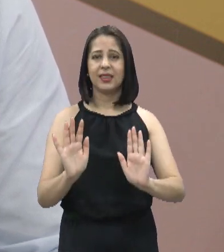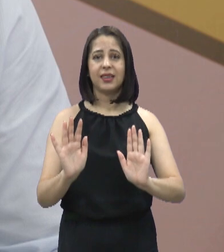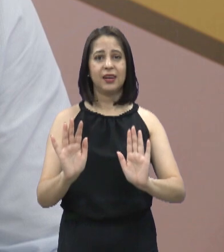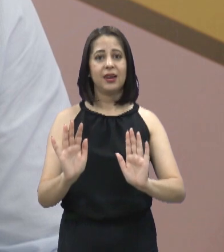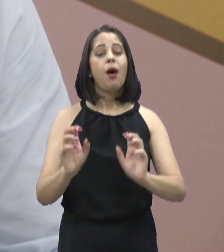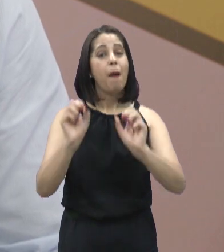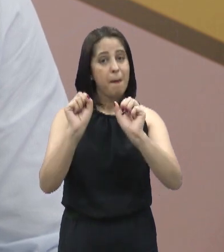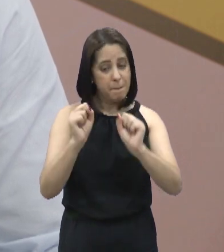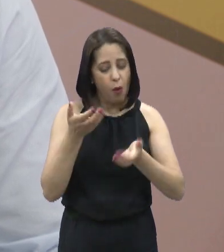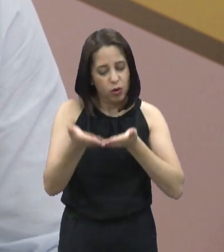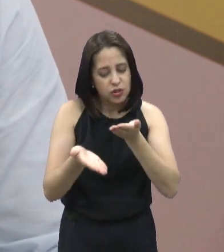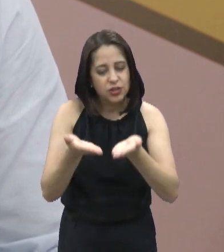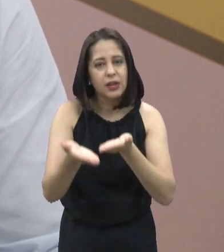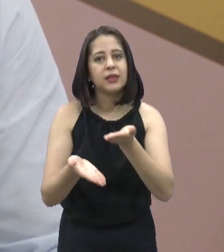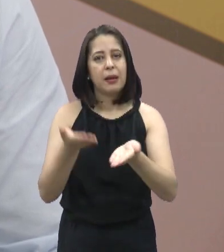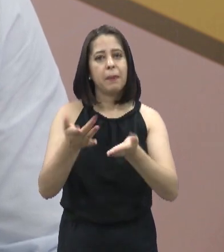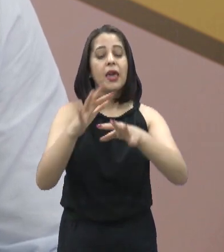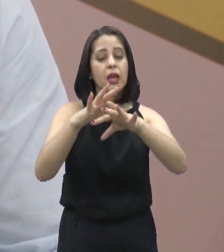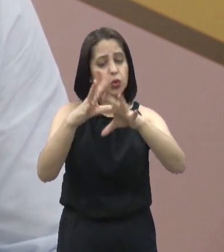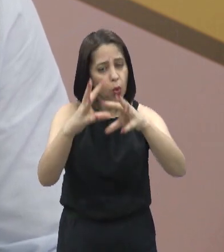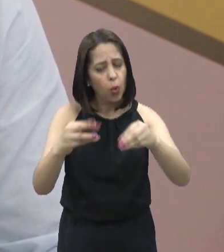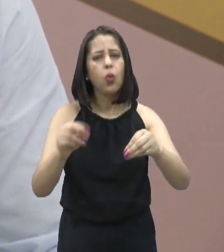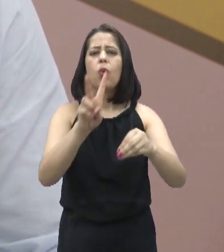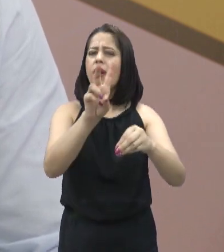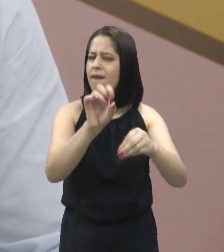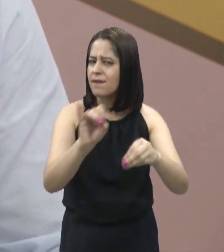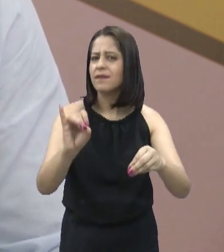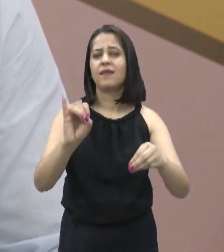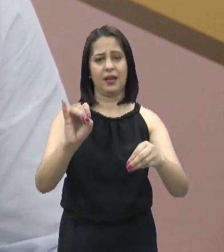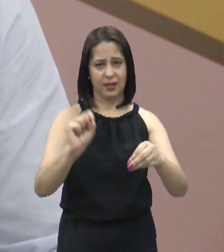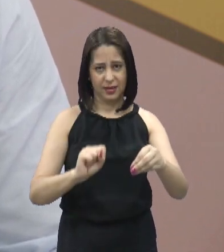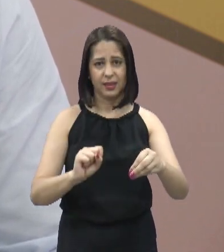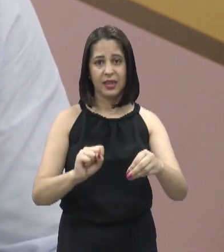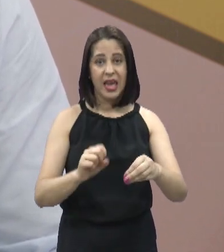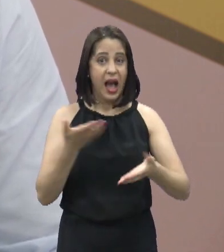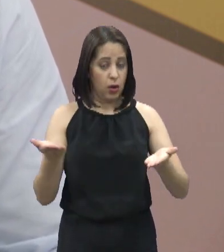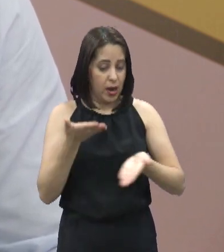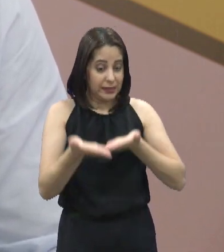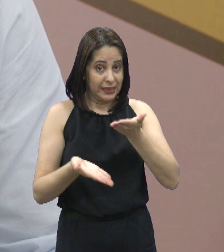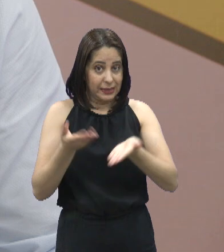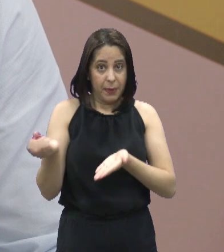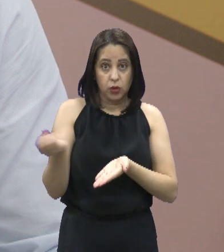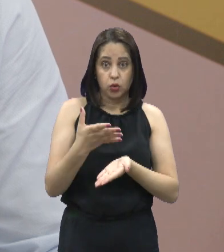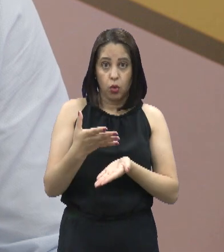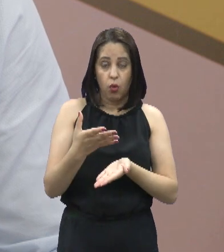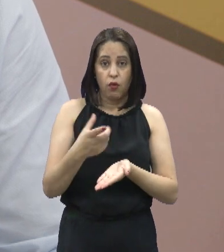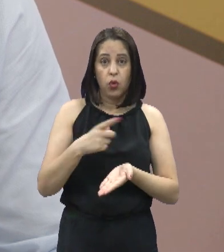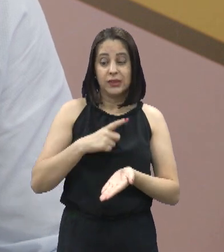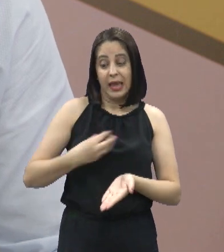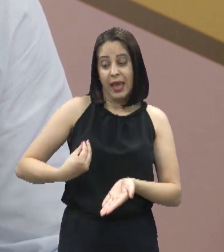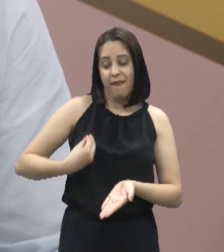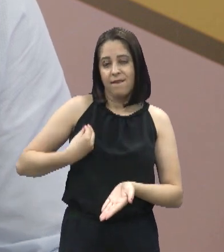pode ser tratado, que pode ser curado na maioria das vezes e que com os tratamentos modernos a gente consegue uma qualidade de vida